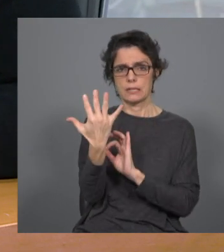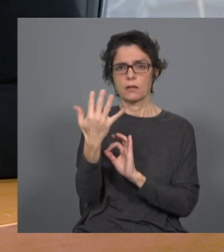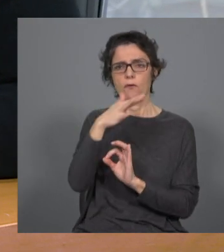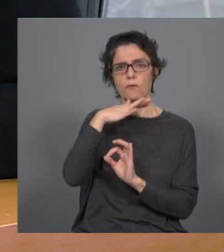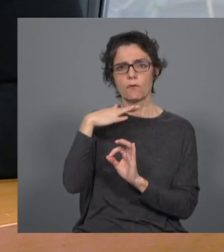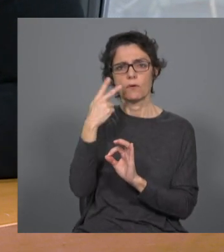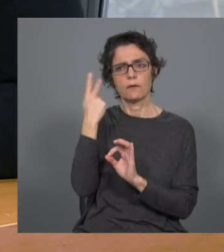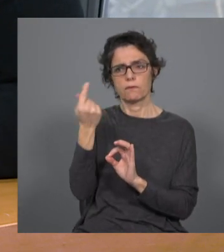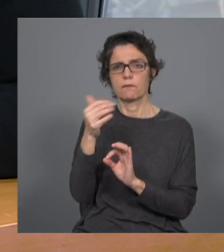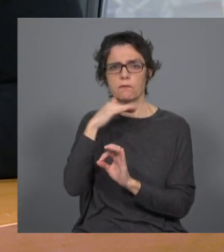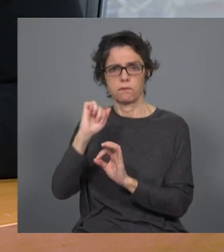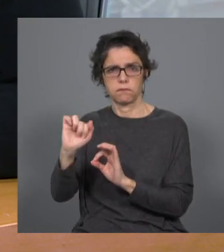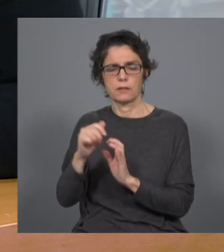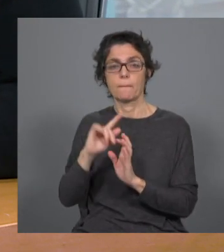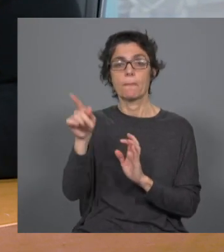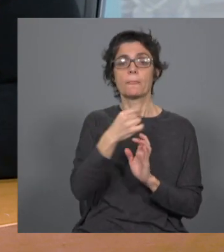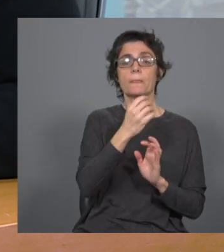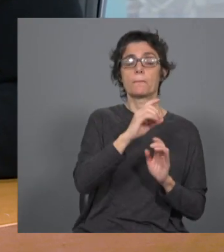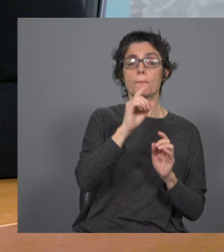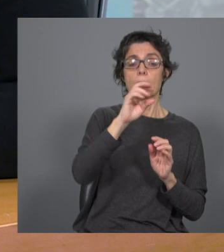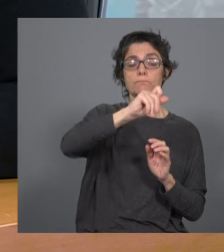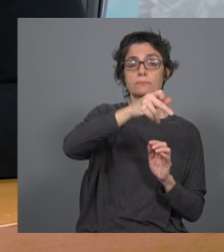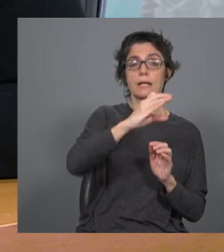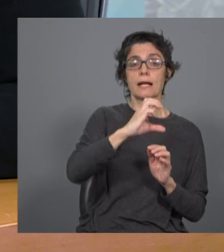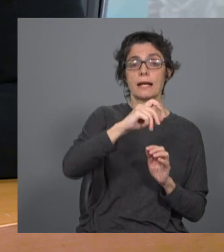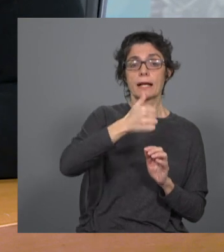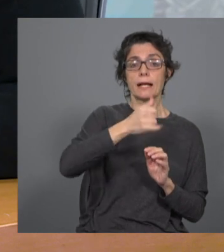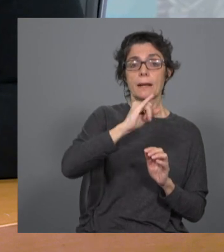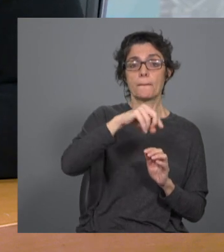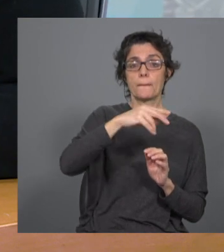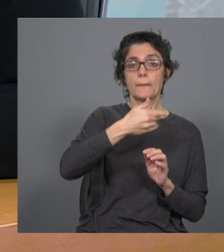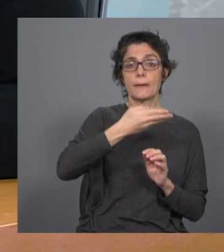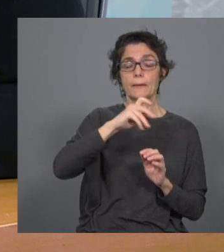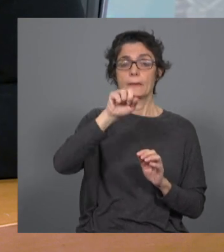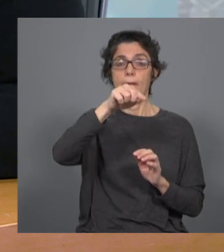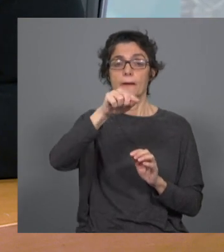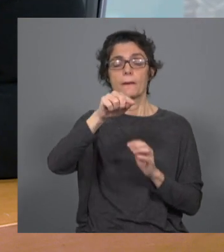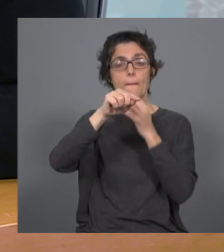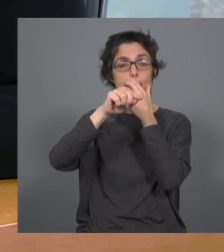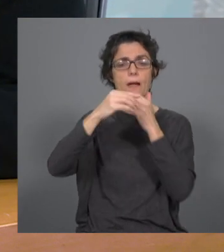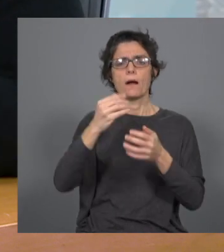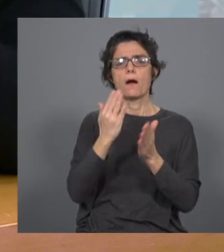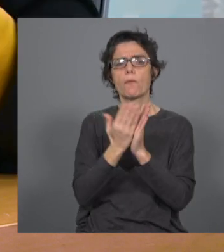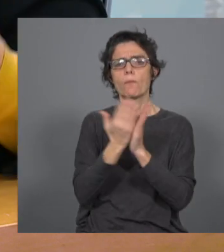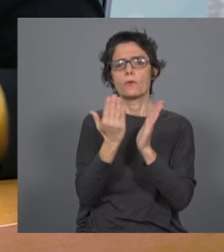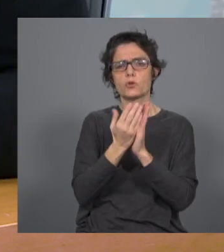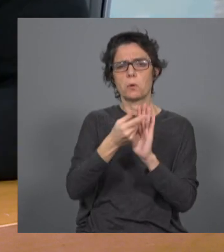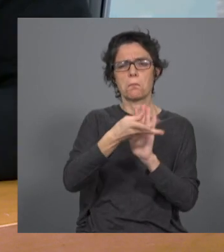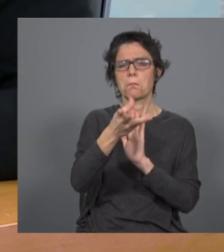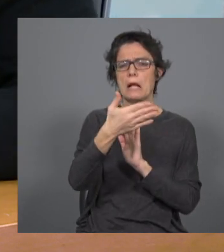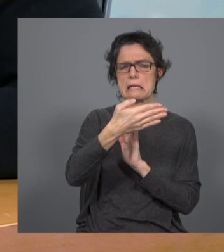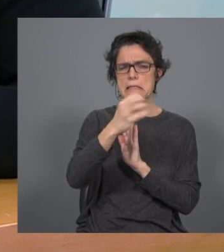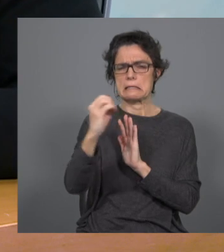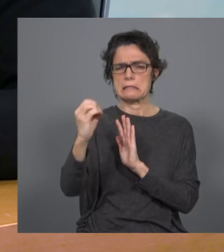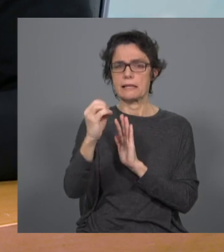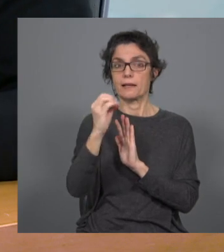em Cabinda, portanto, em Cabinda estão 3 cooperadoras, temos uma escola com cerca de 700 crianças, que aquilo é uma coisa